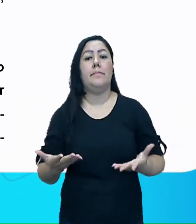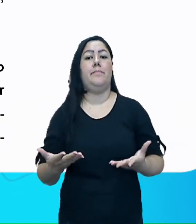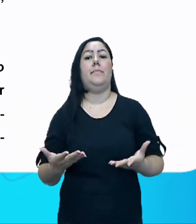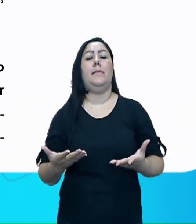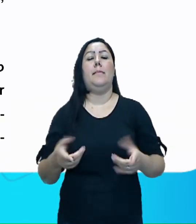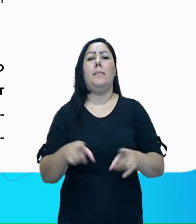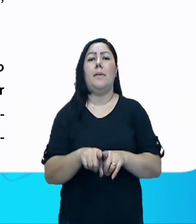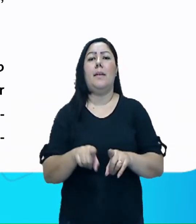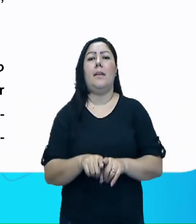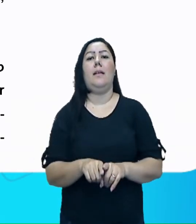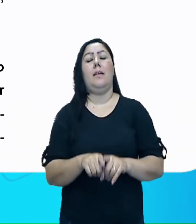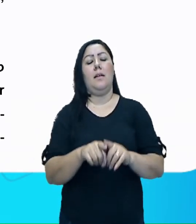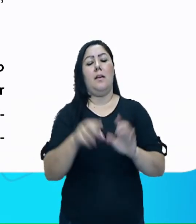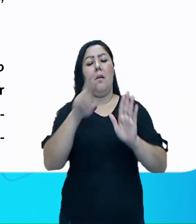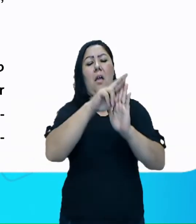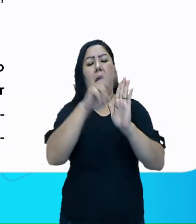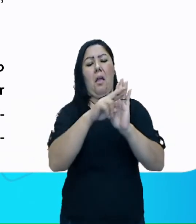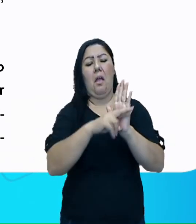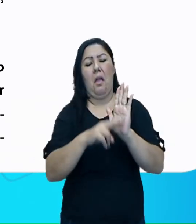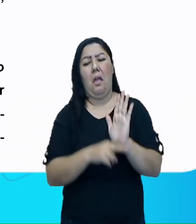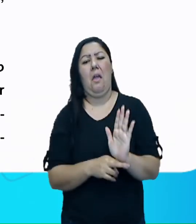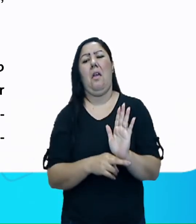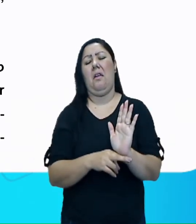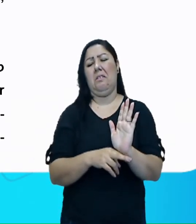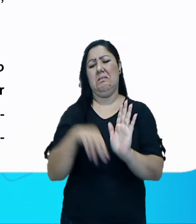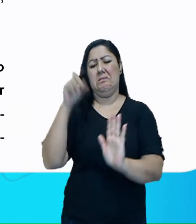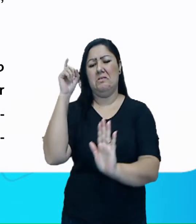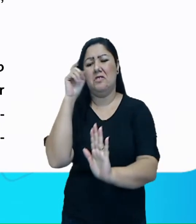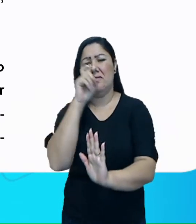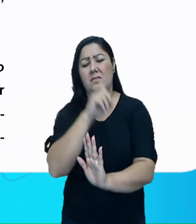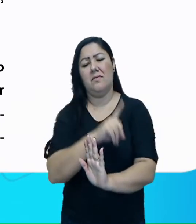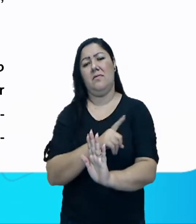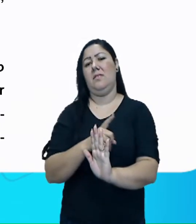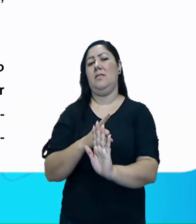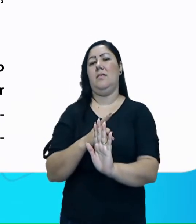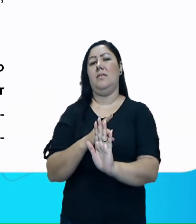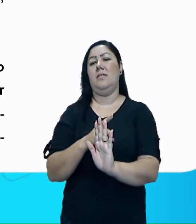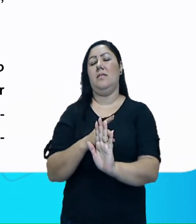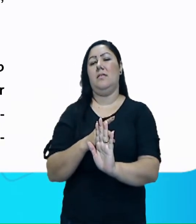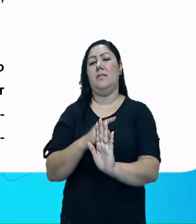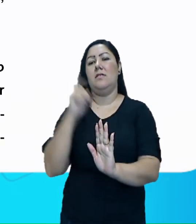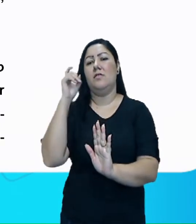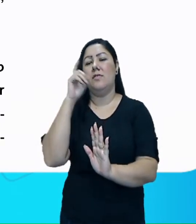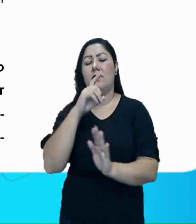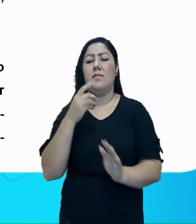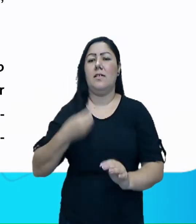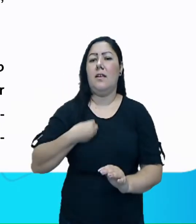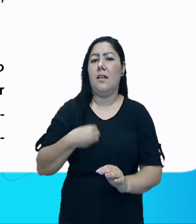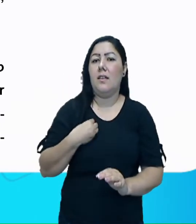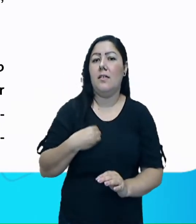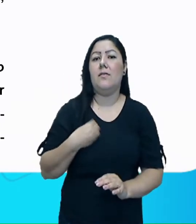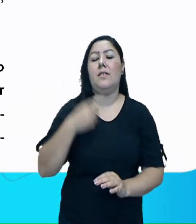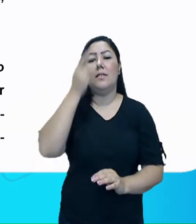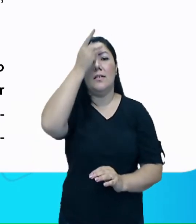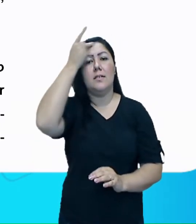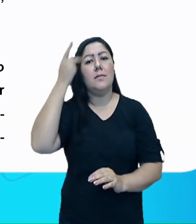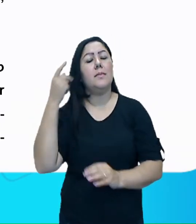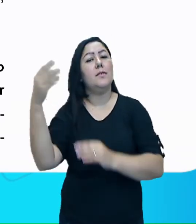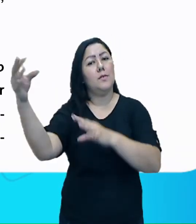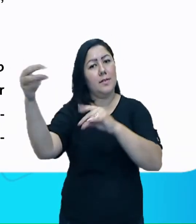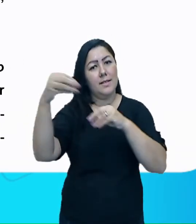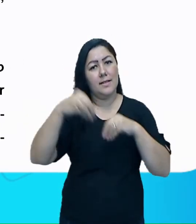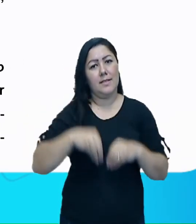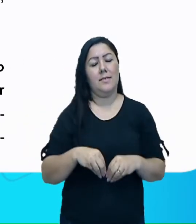e burocracias que só dificultam a vida dos bem-intencionados e não impedem a entrada